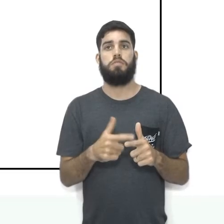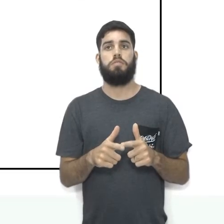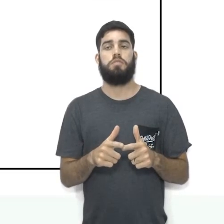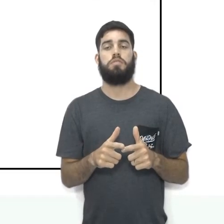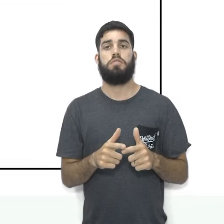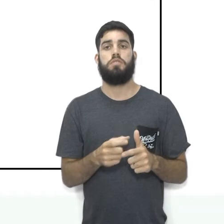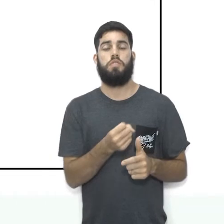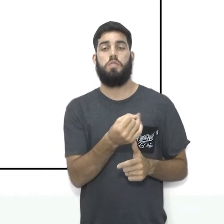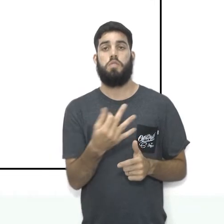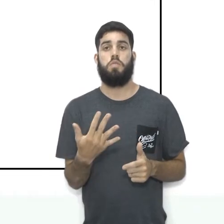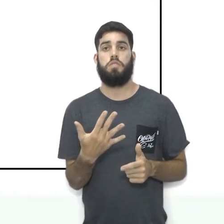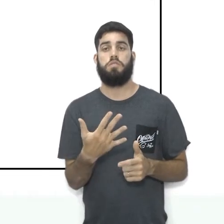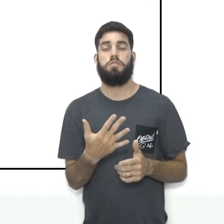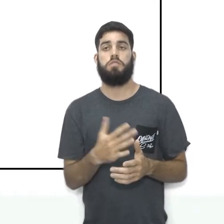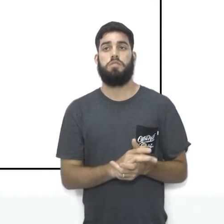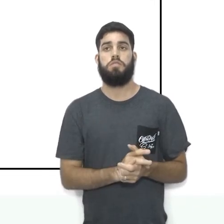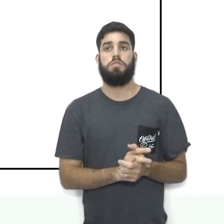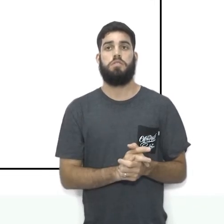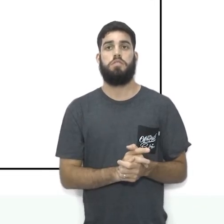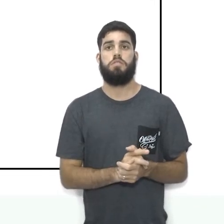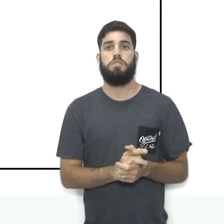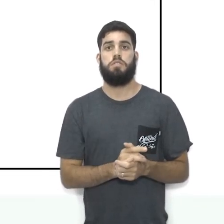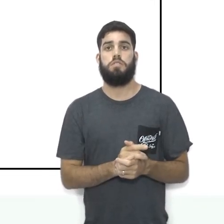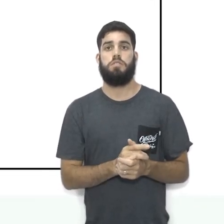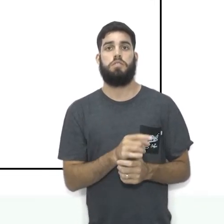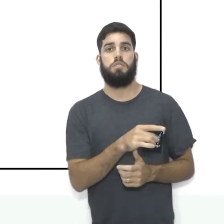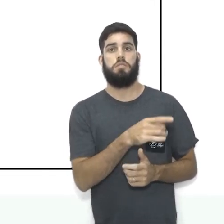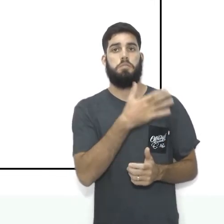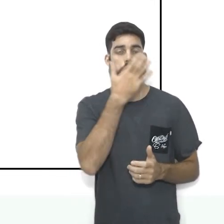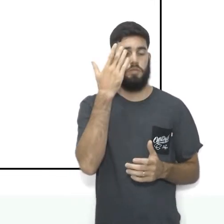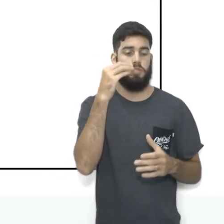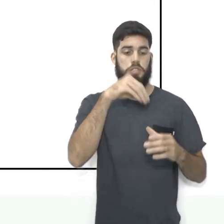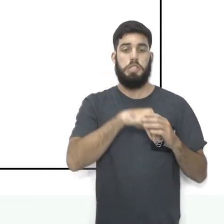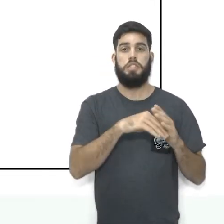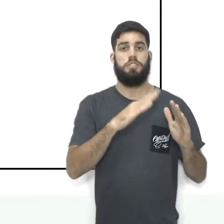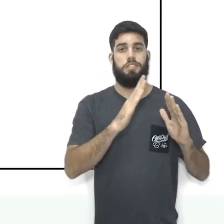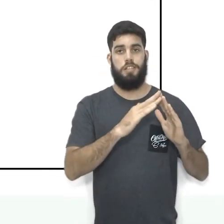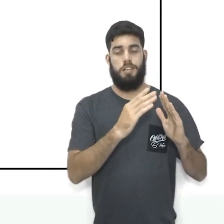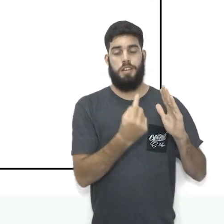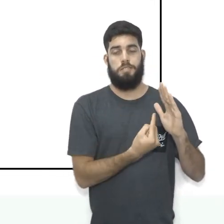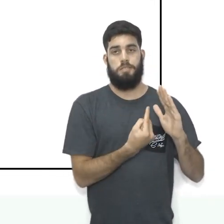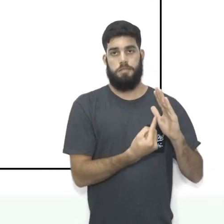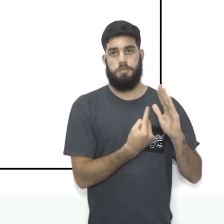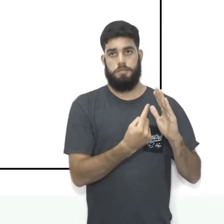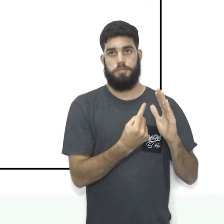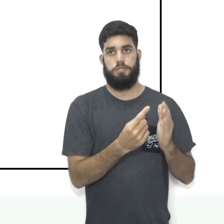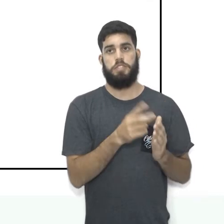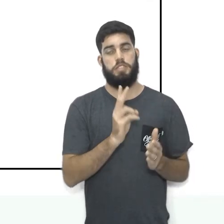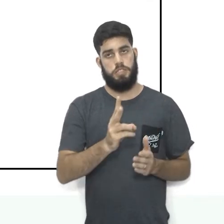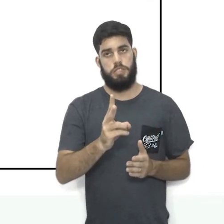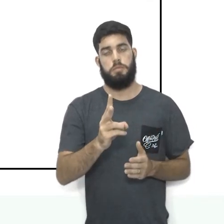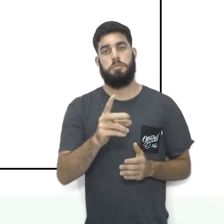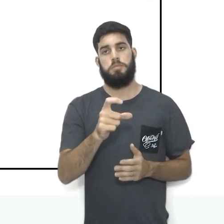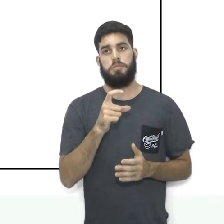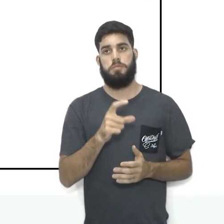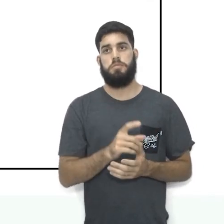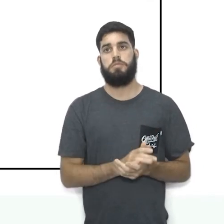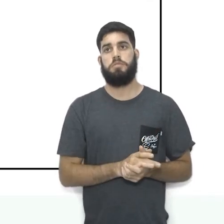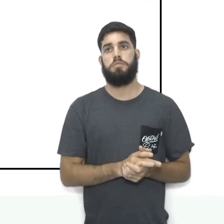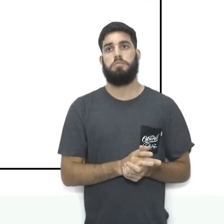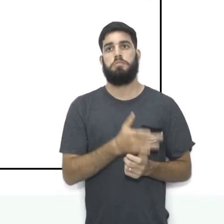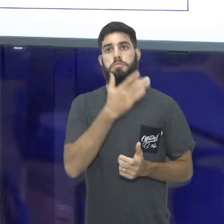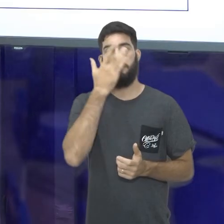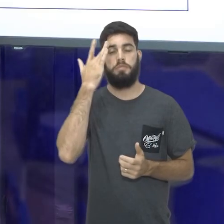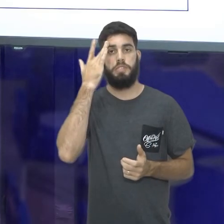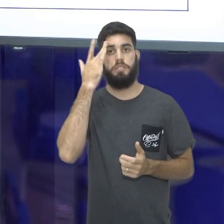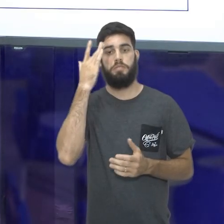que ele fala o quantitativo de pacientes em domicílio mais uma vez. Então, ele vai representar sempre a letra x. E a quantidade de pessoas